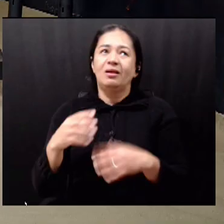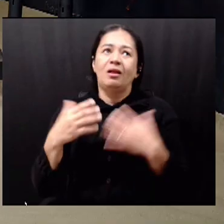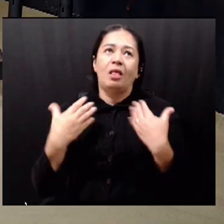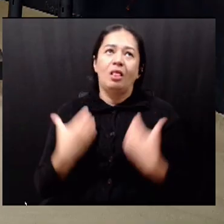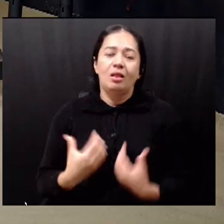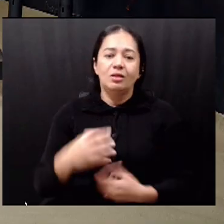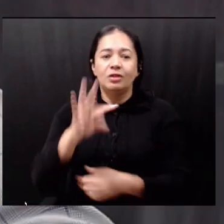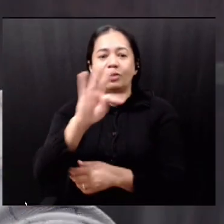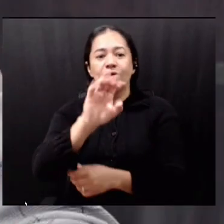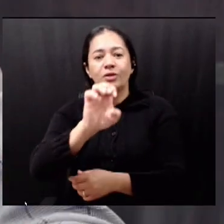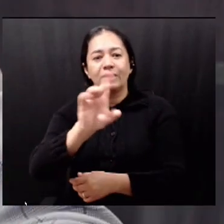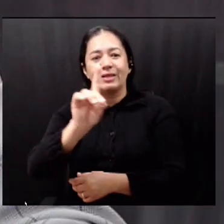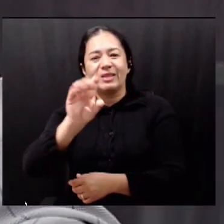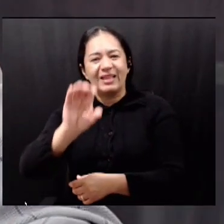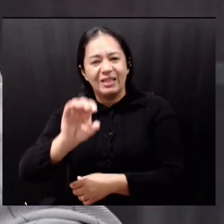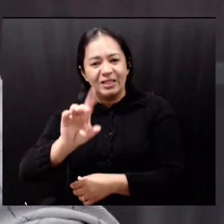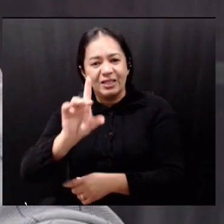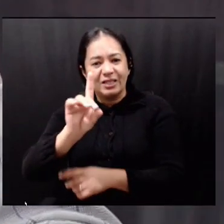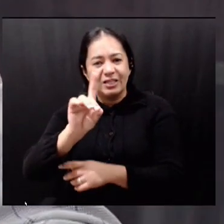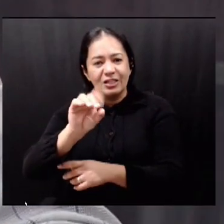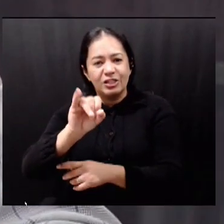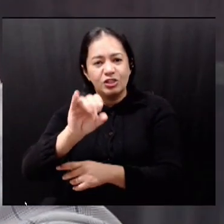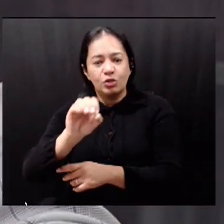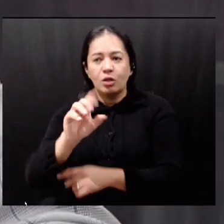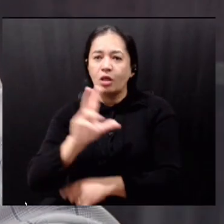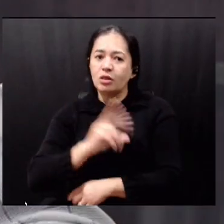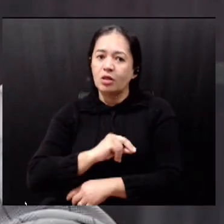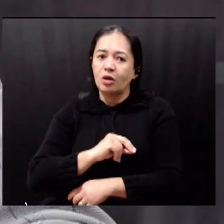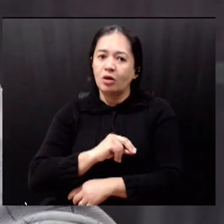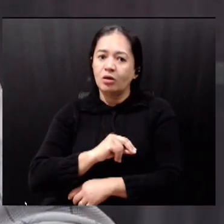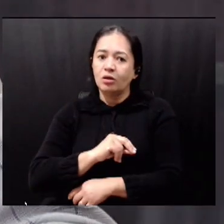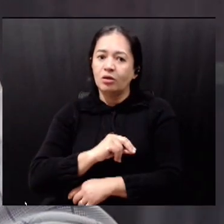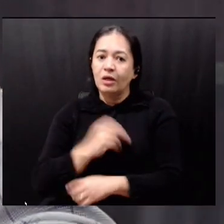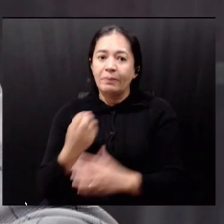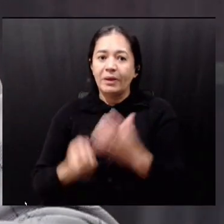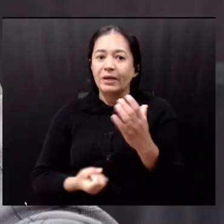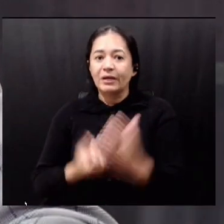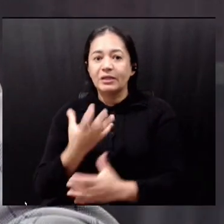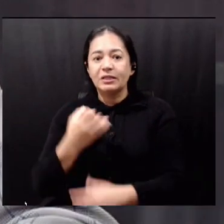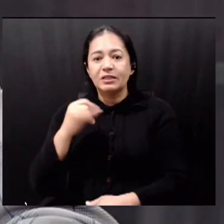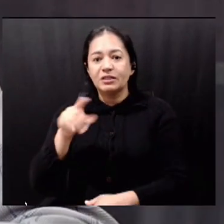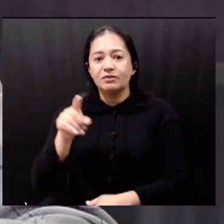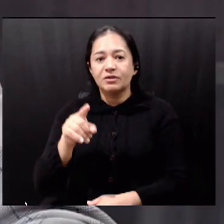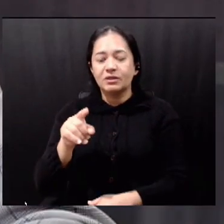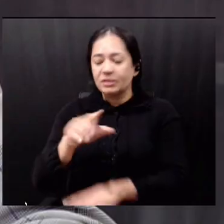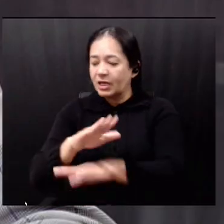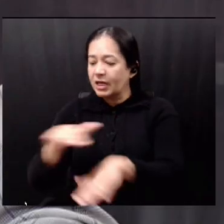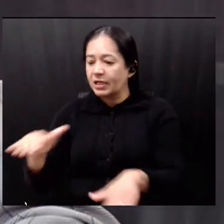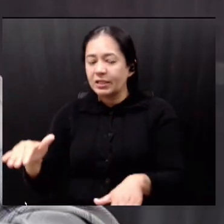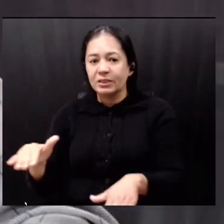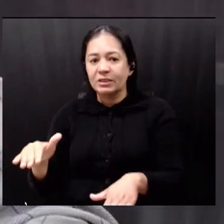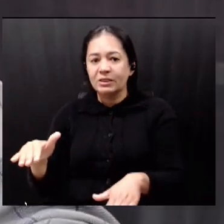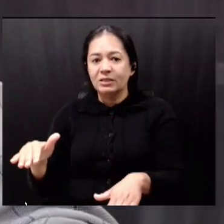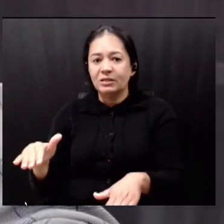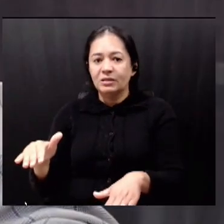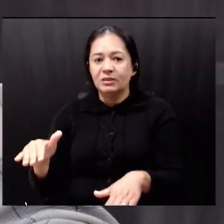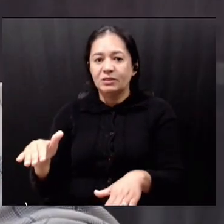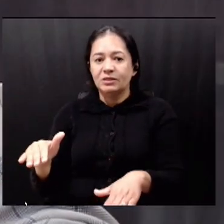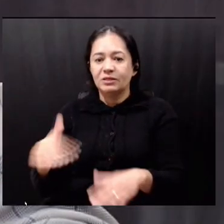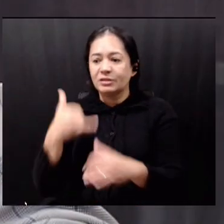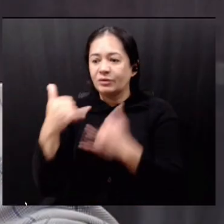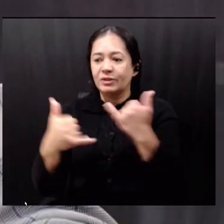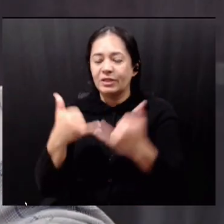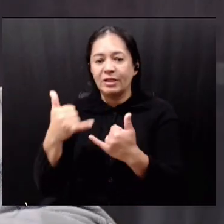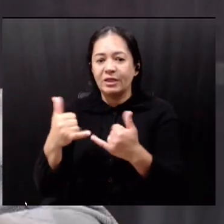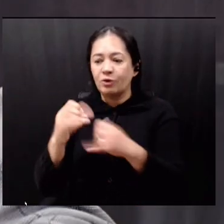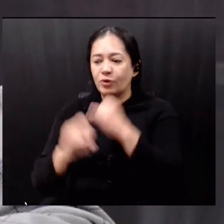O tédio, ele é incrível pra criação, né? Se você deixa ali a criança sem um eletrônico, ela vai buscar outras formas